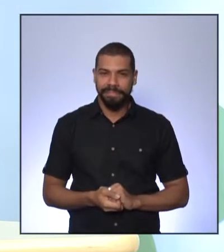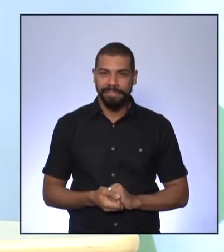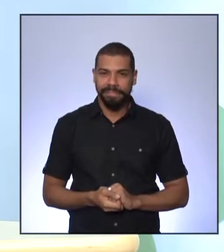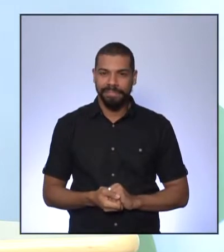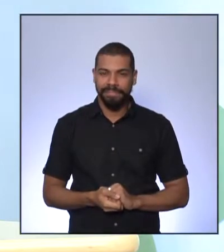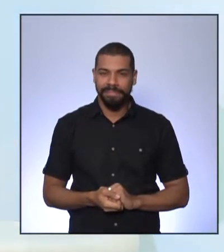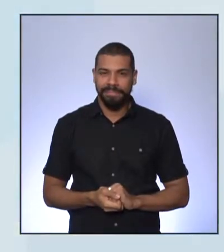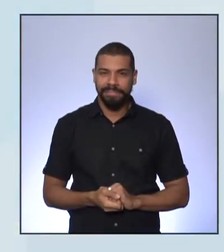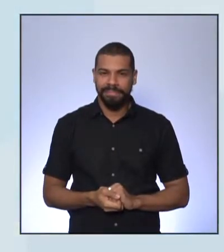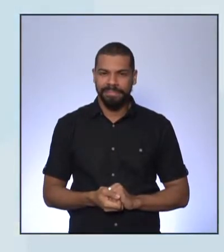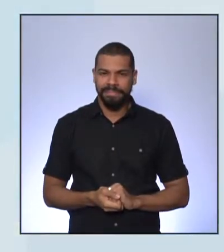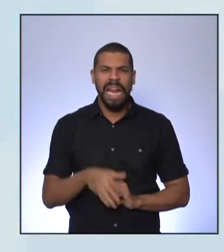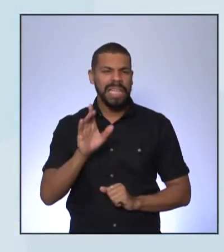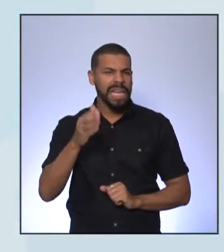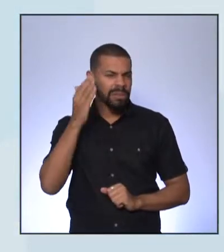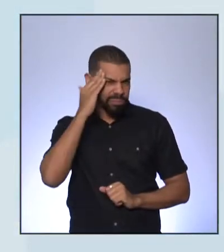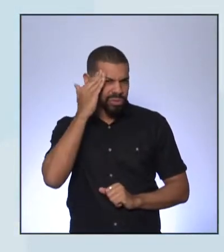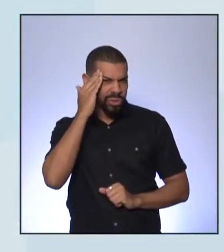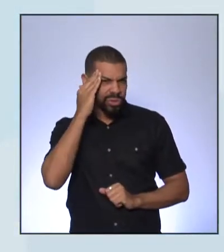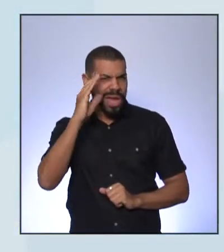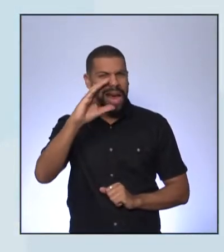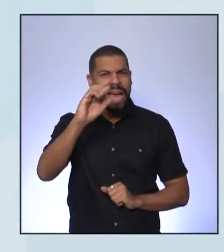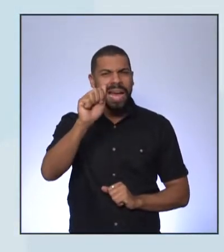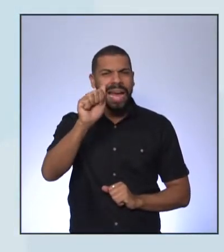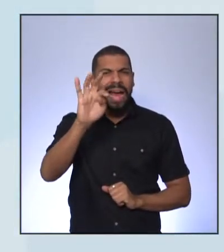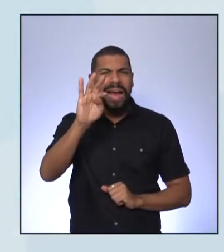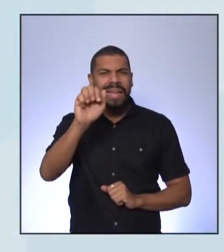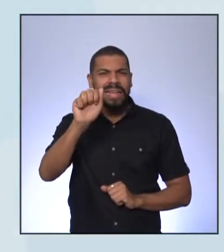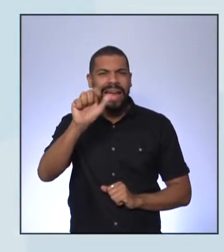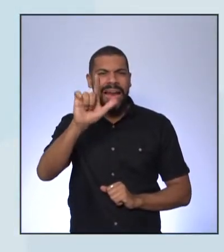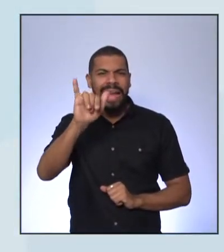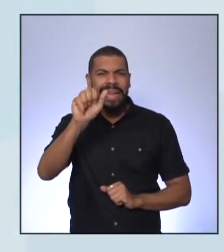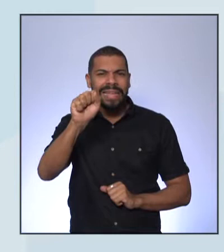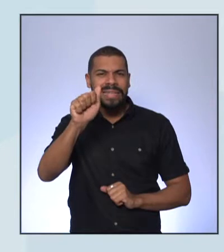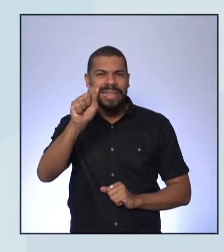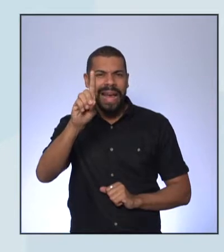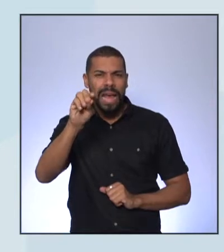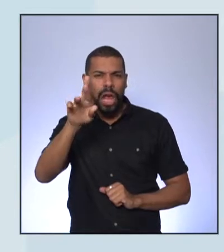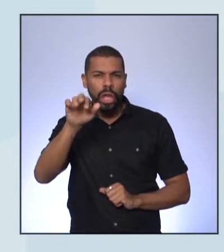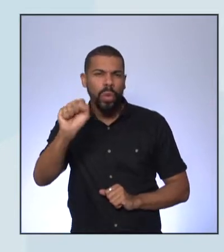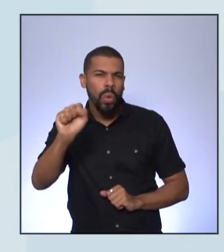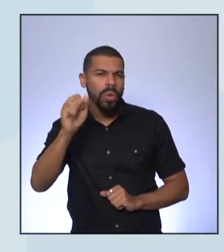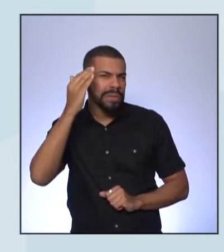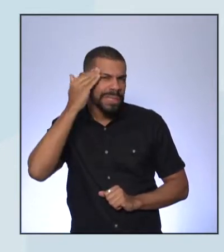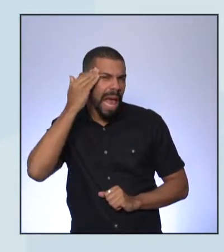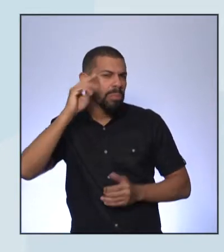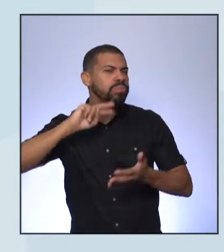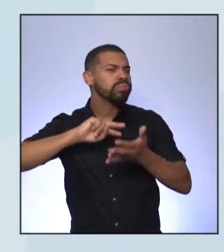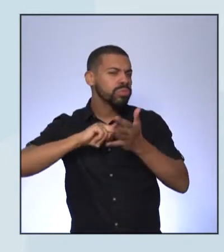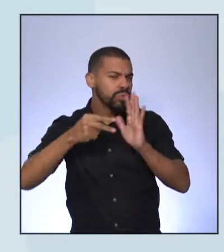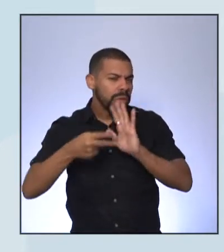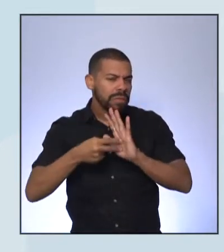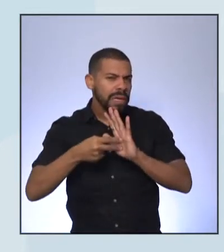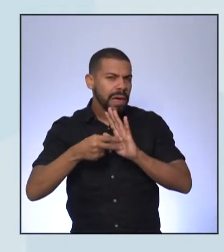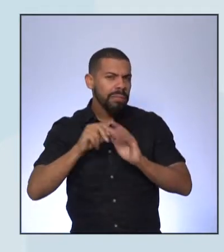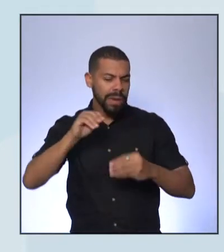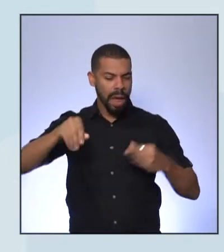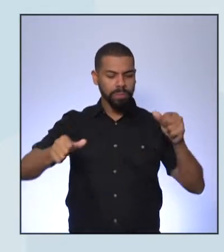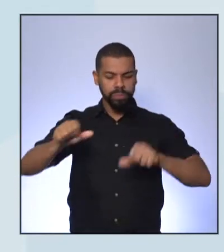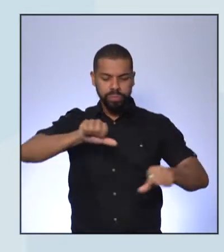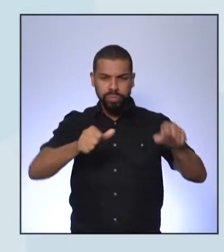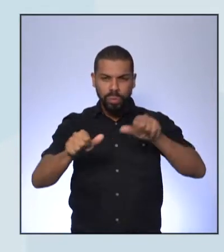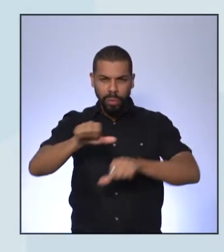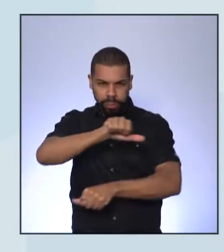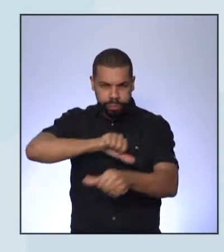Aí. Já ouviu falar em catalisador? Sabe qual é o papel dele nas reações? Um minutinho para